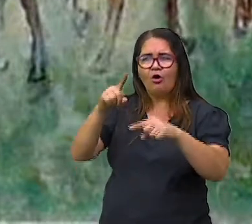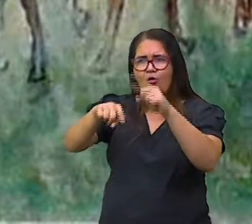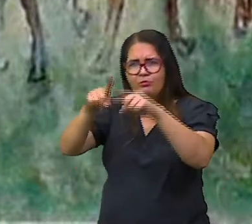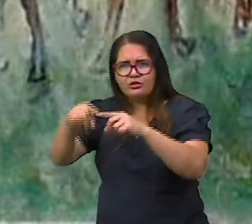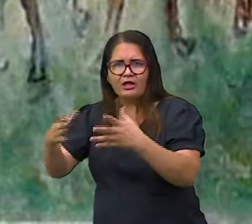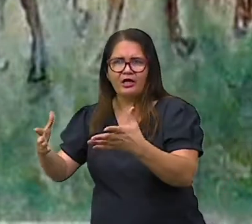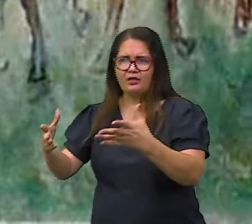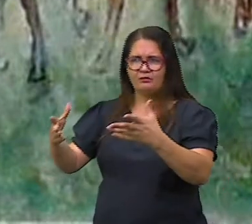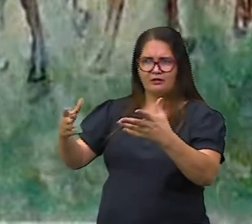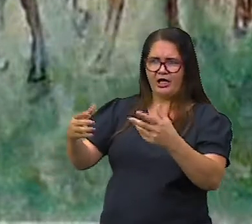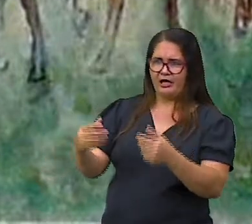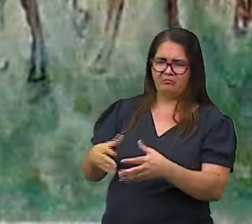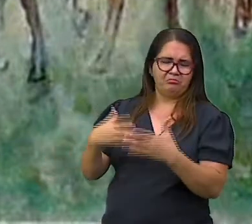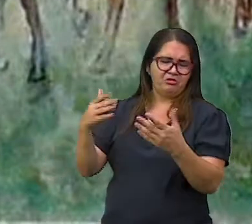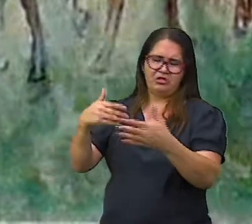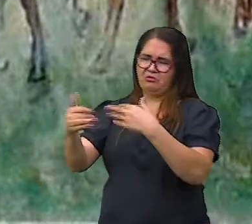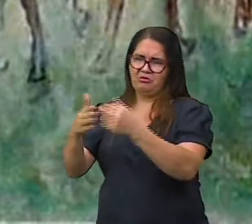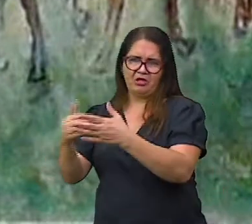gôndolas do supermercado,